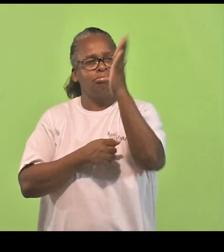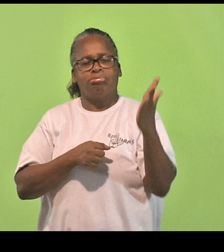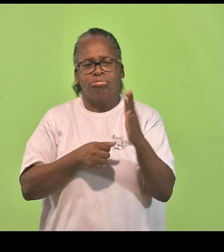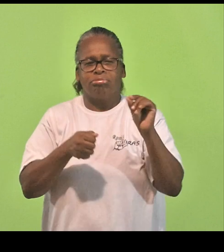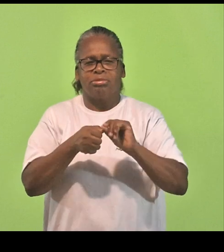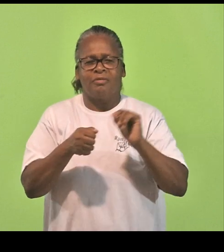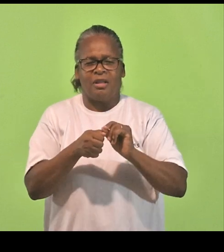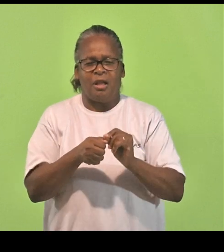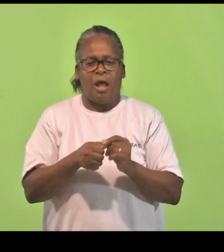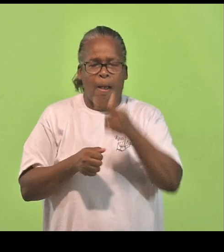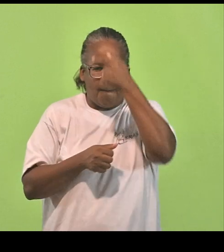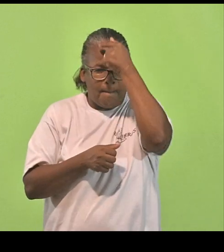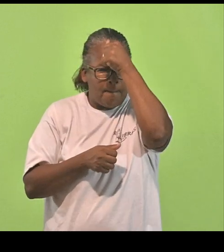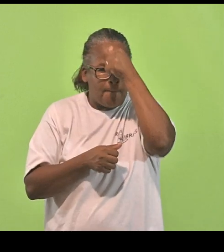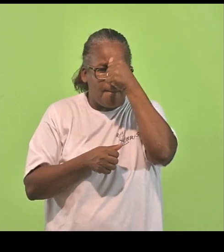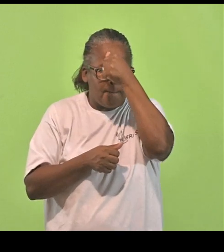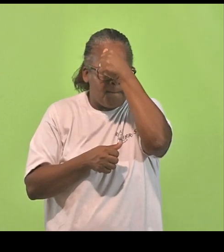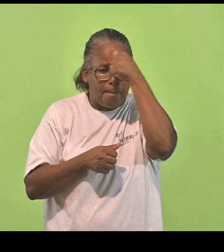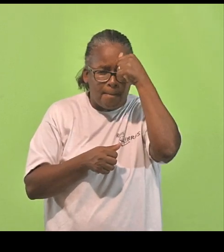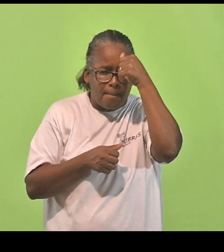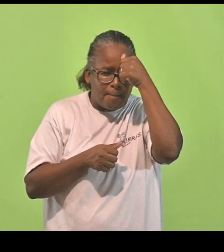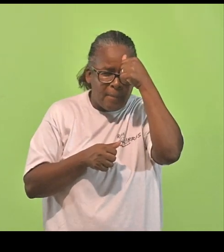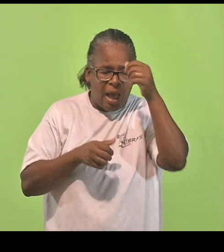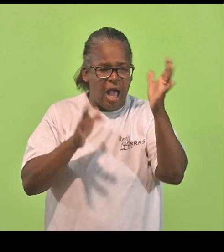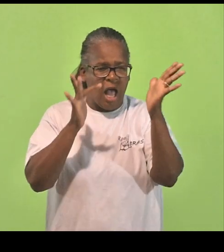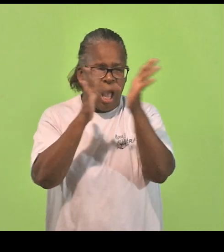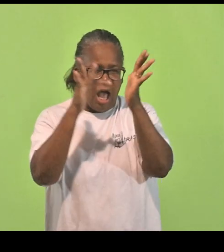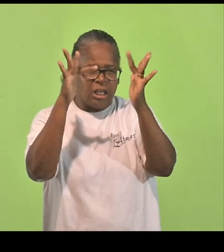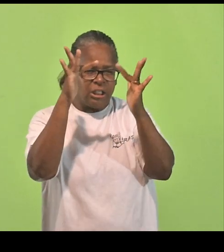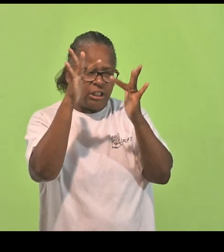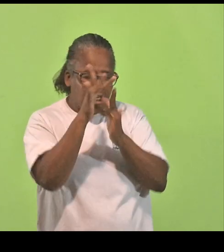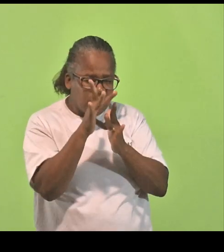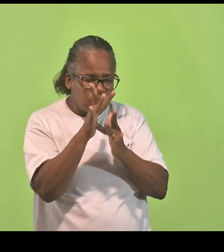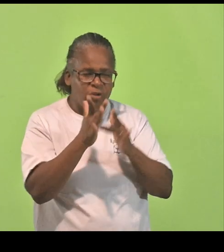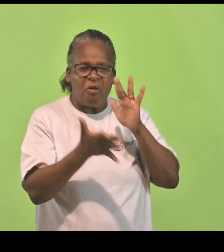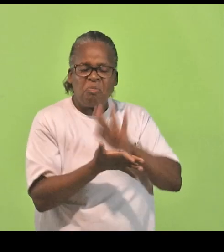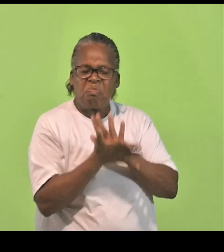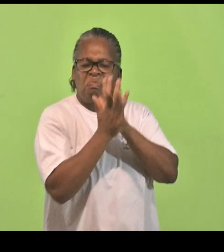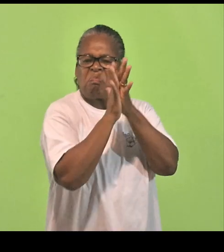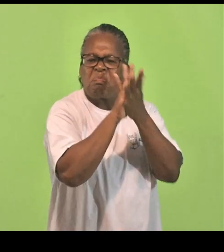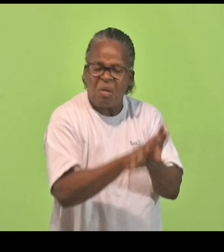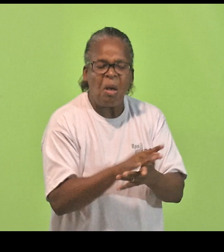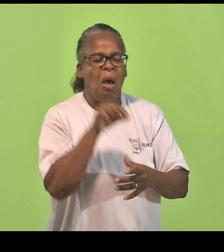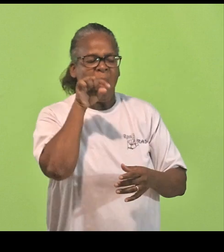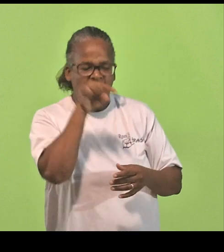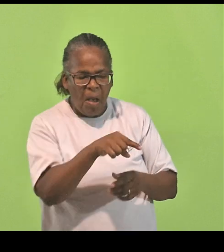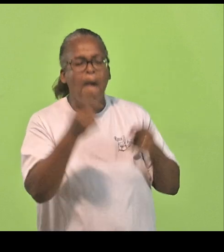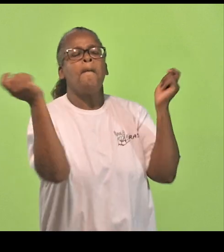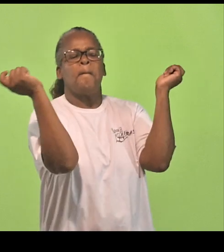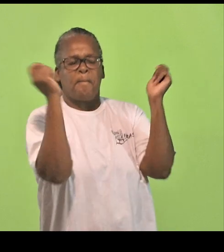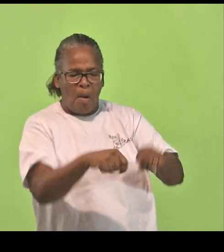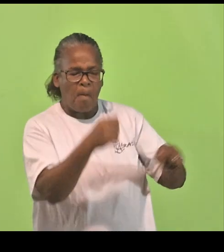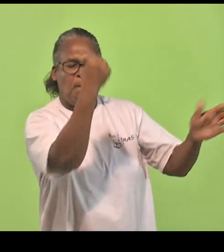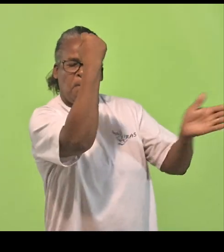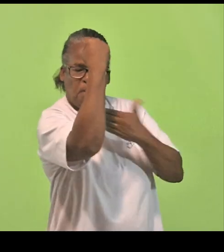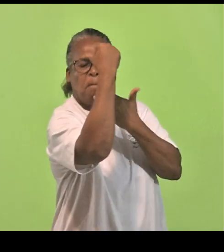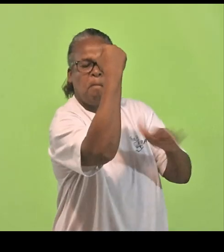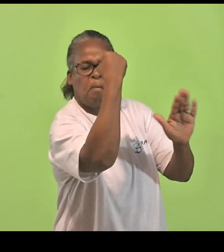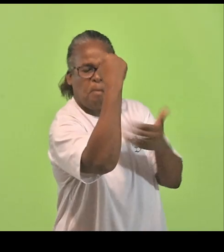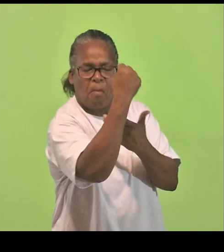palavra Cristo escrito na testa da criança, que foi desrespeitada ao ter sua morte usada como pretexto para torturar